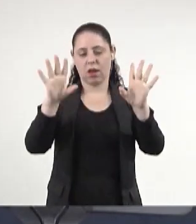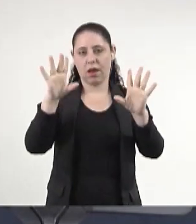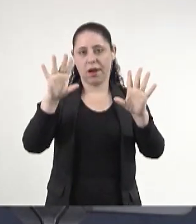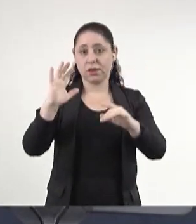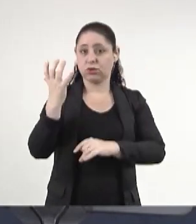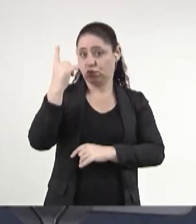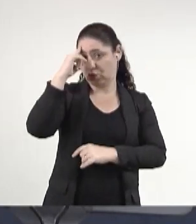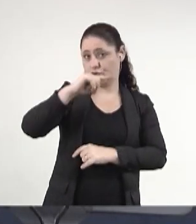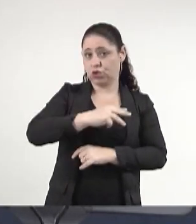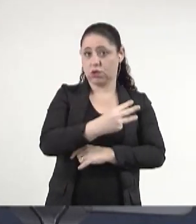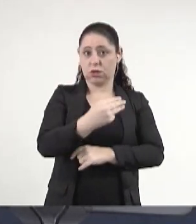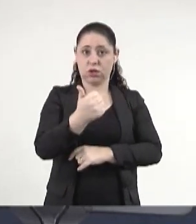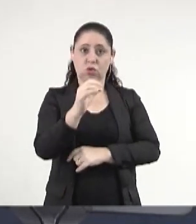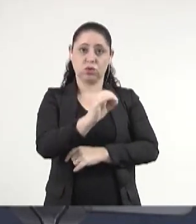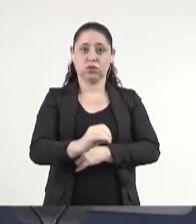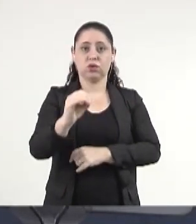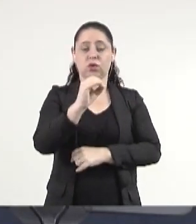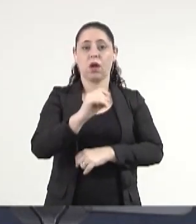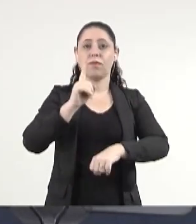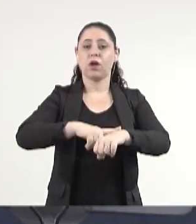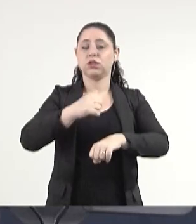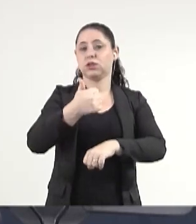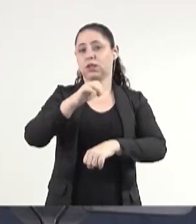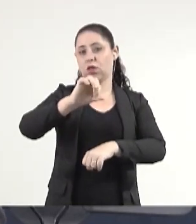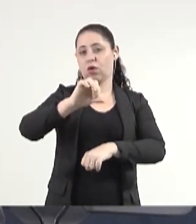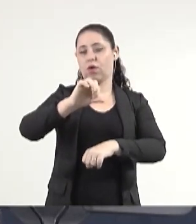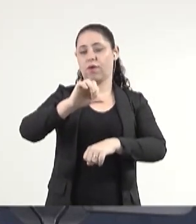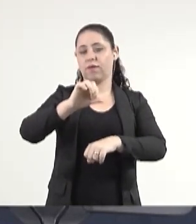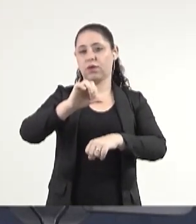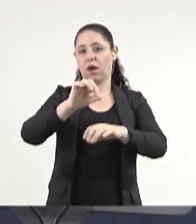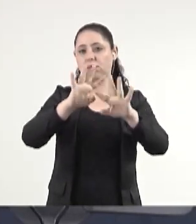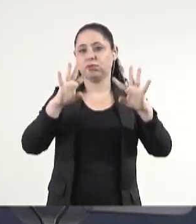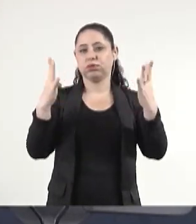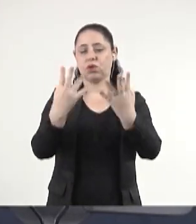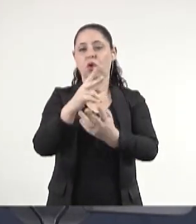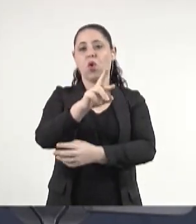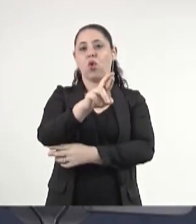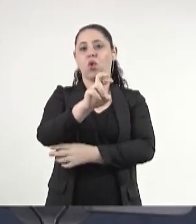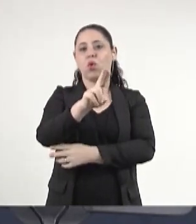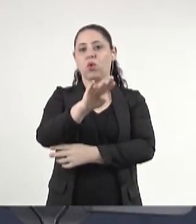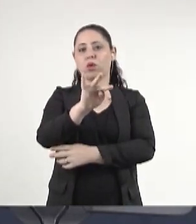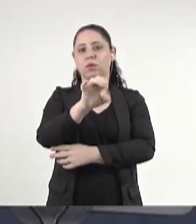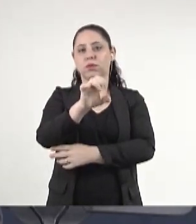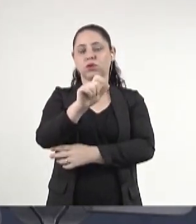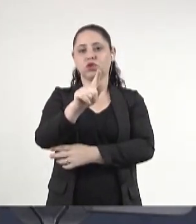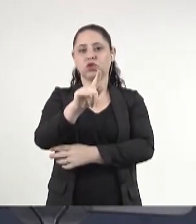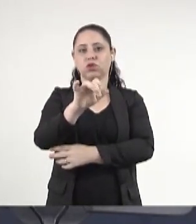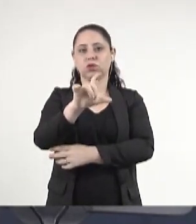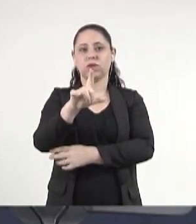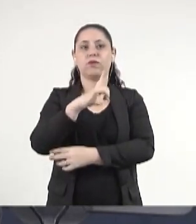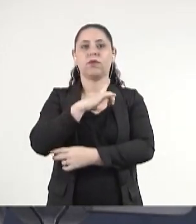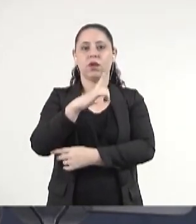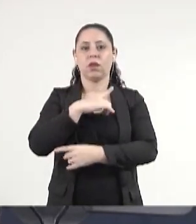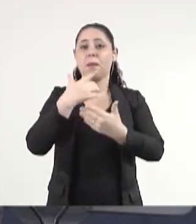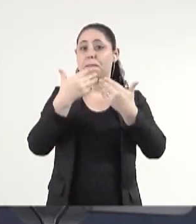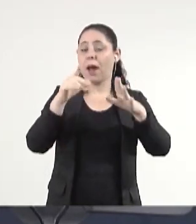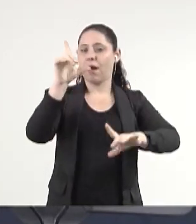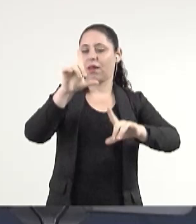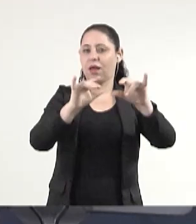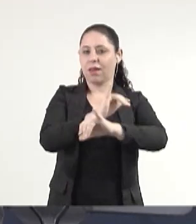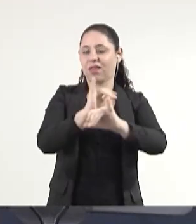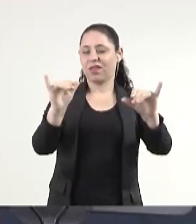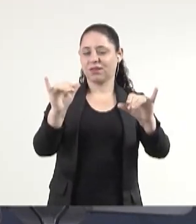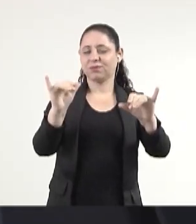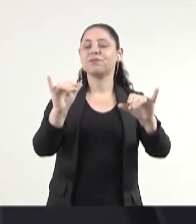entrega acontecerá no dia 31 de outubro, às 19 horas, no Centro de Convenções Rubens Gil de Camilo e vai contar com transmissão ao